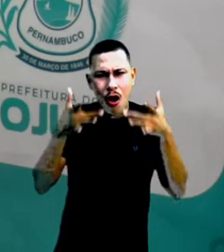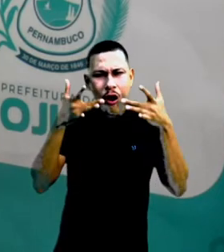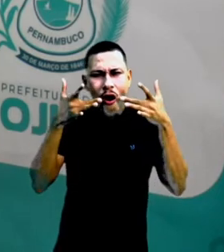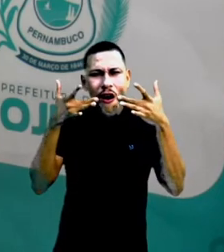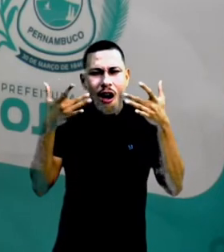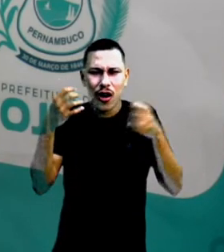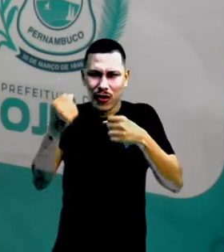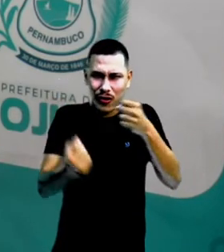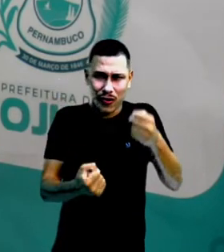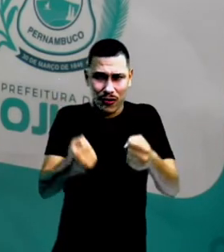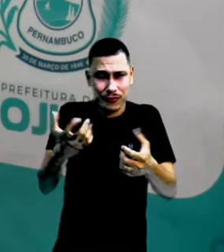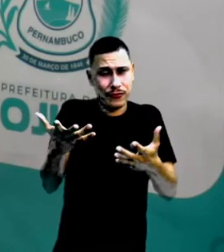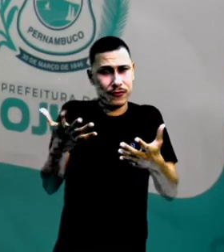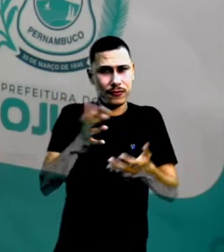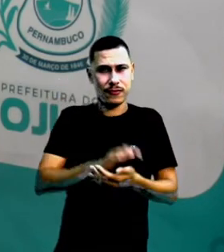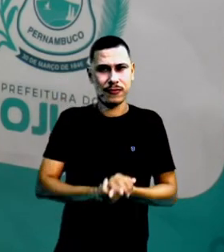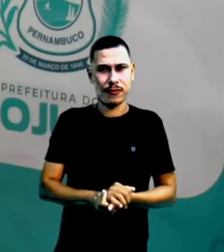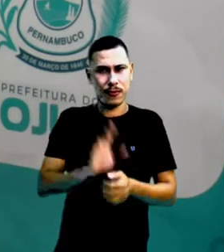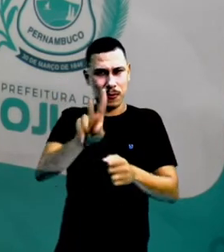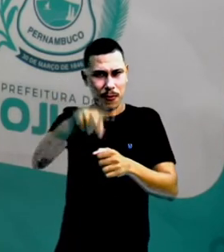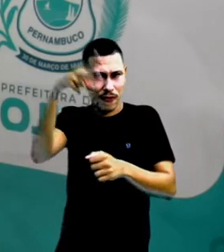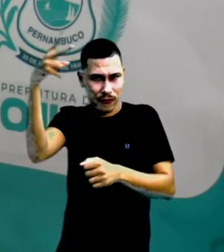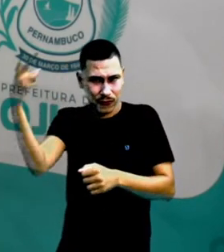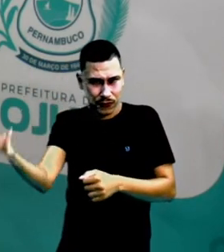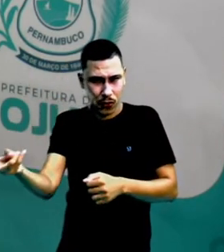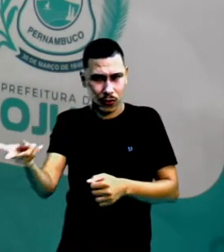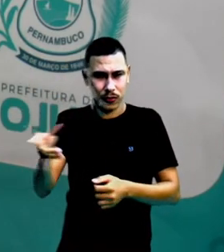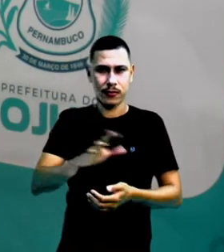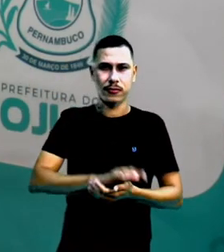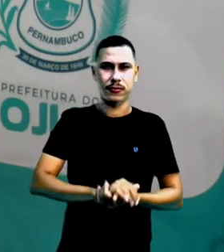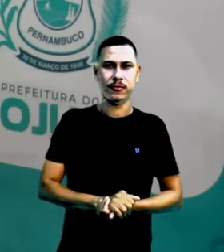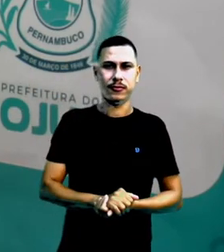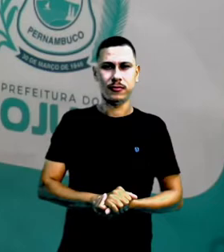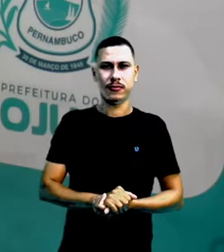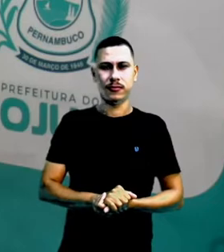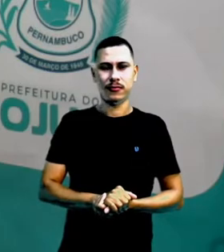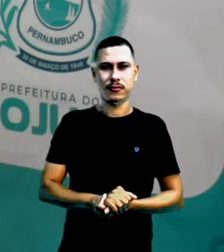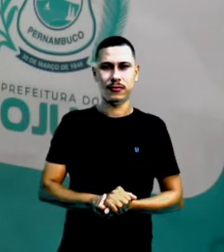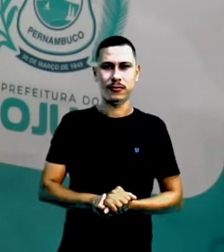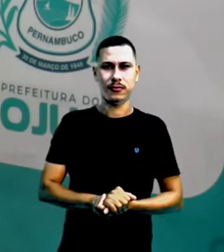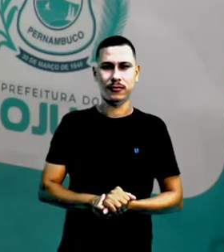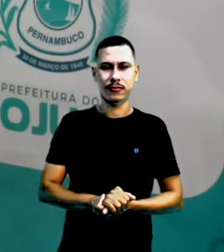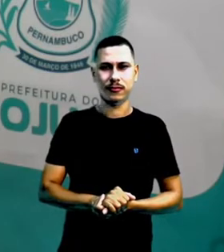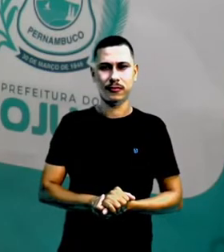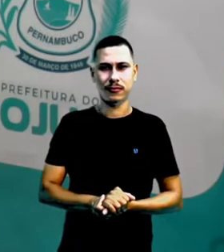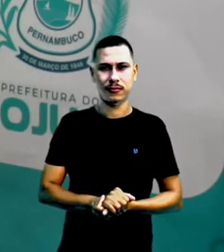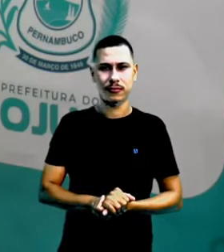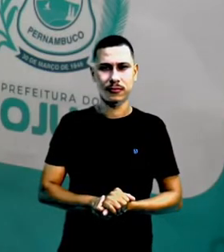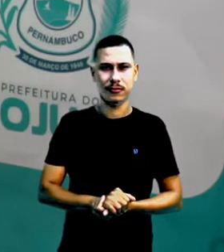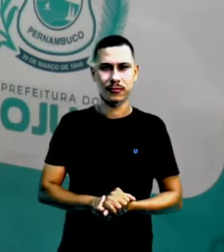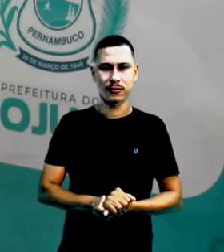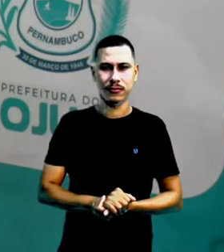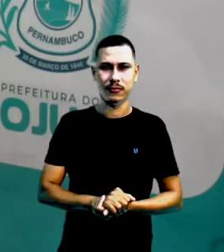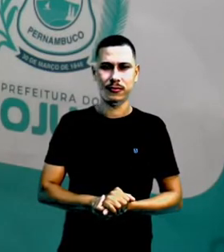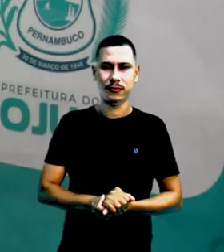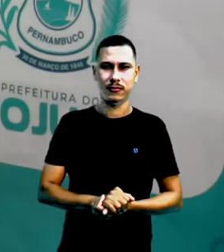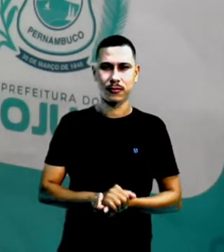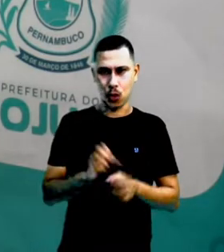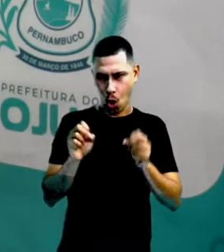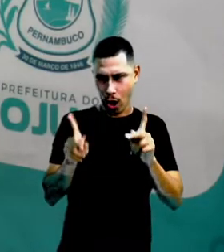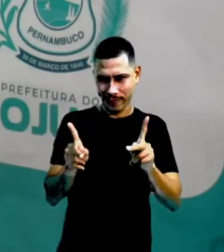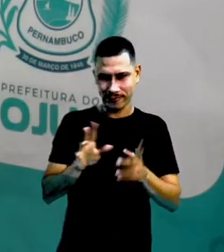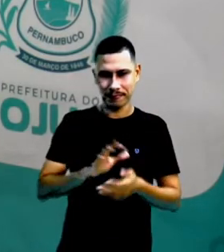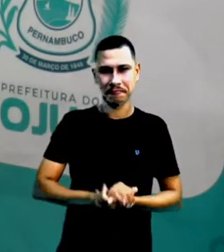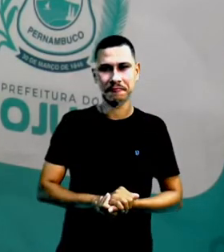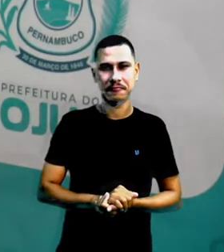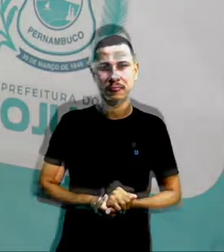fora, sair, né, para fora, e sair para fora, né, redundante, sair da sacola. Beleza? Então,